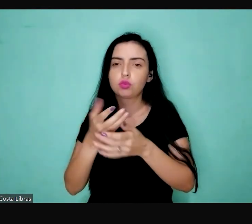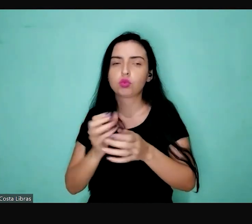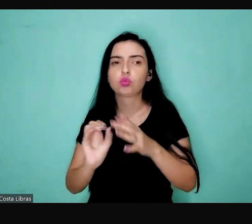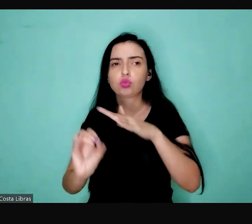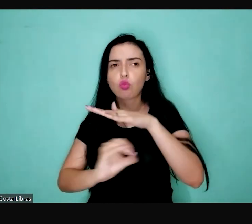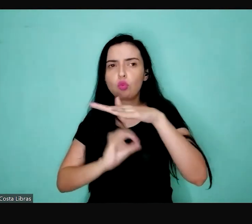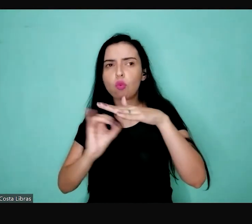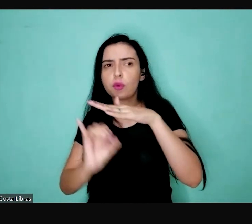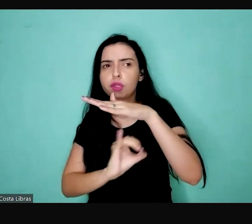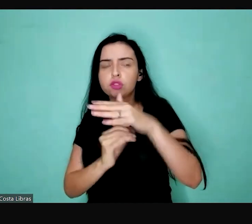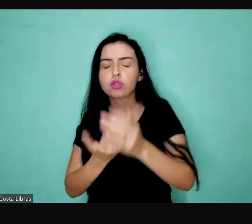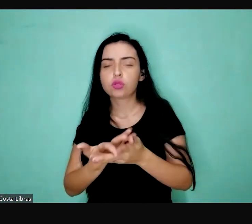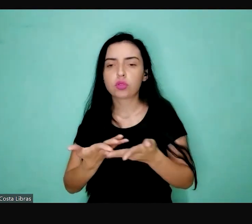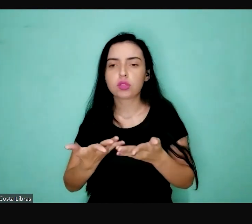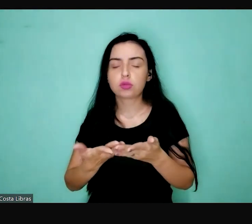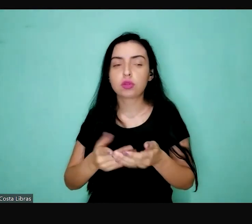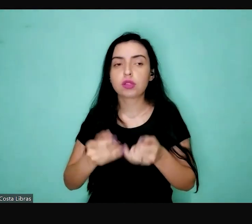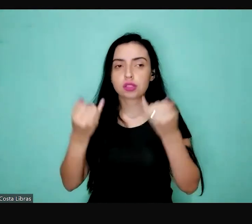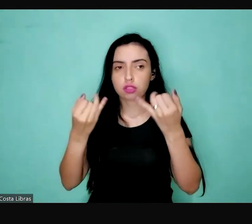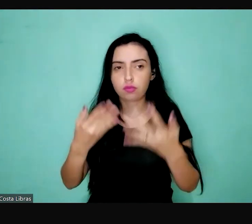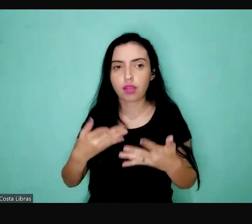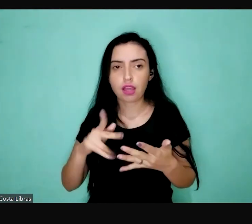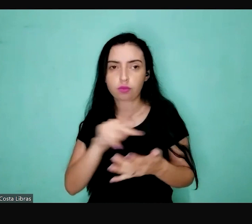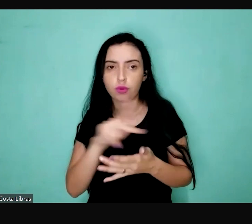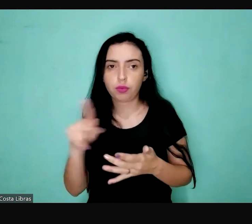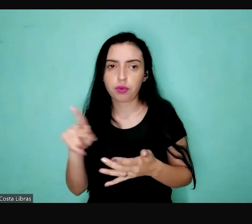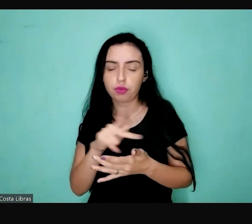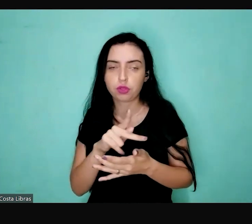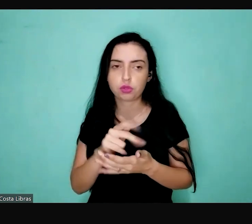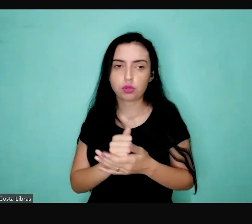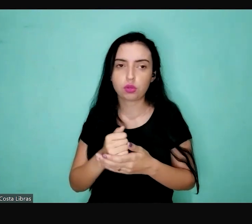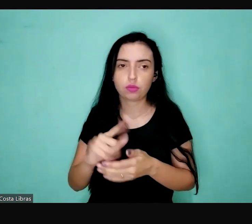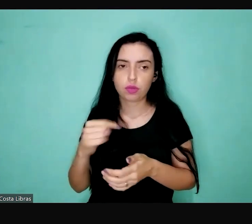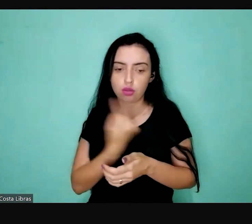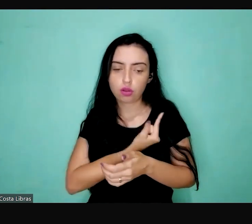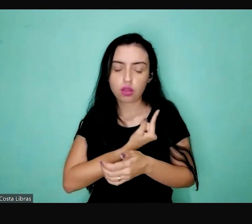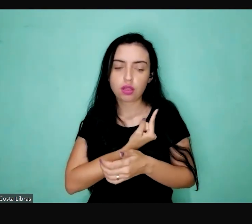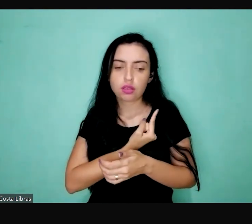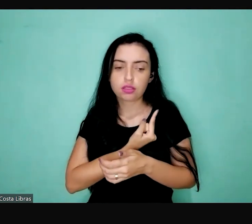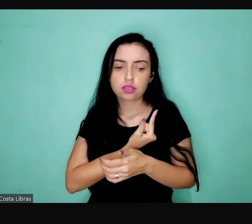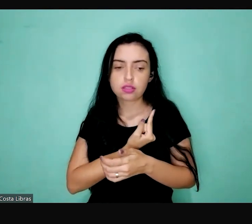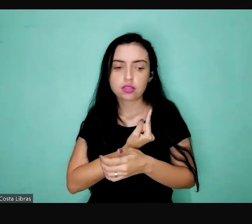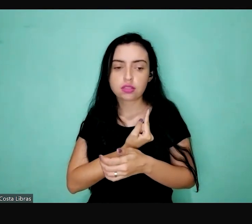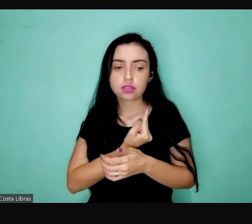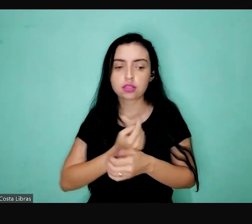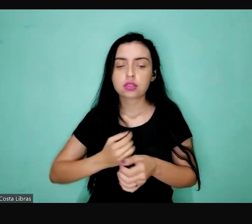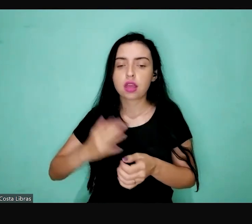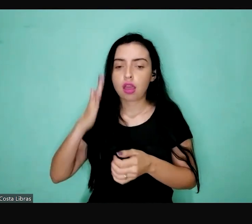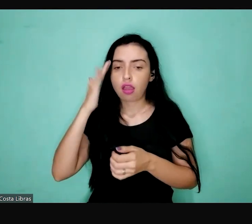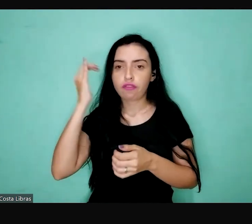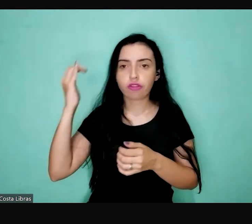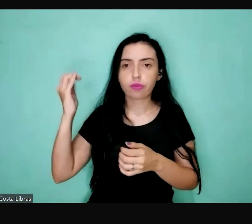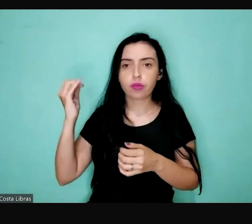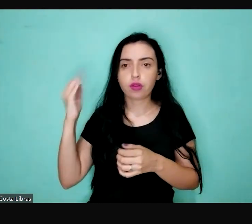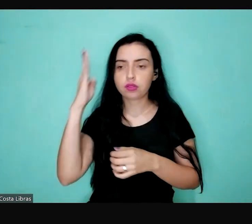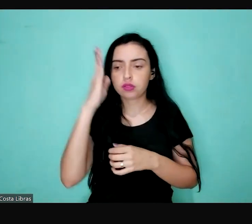o professor Vadel há pouco para nós, a Audiência Nacional, ela